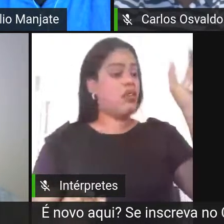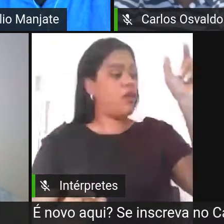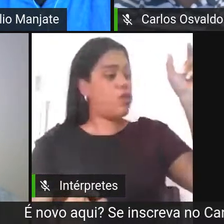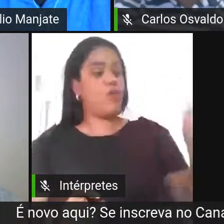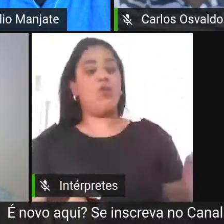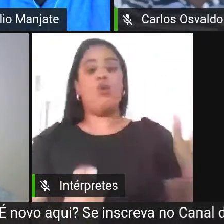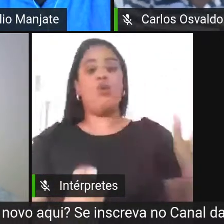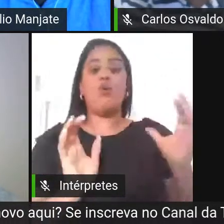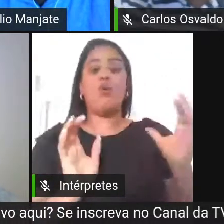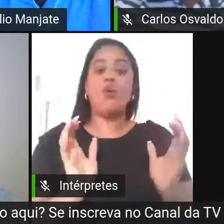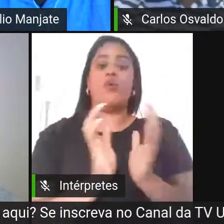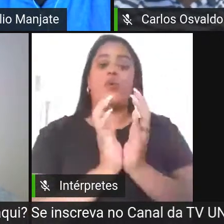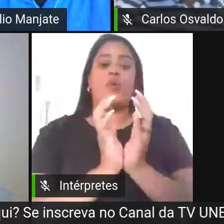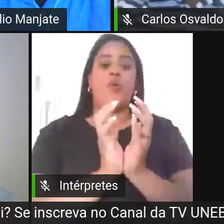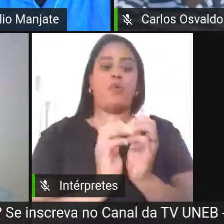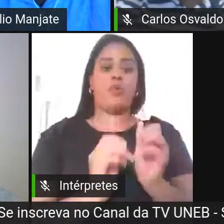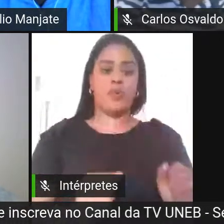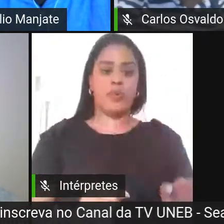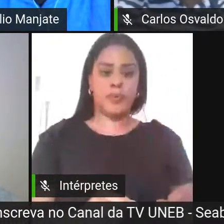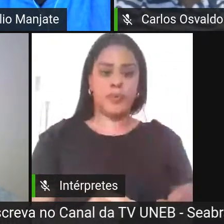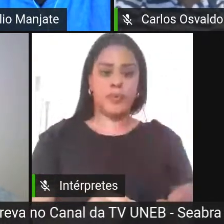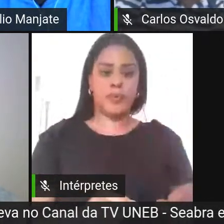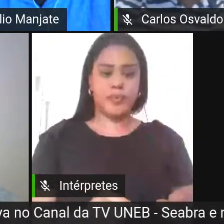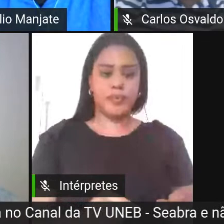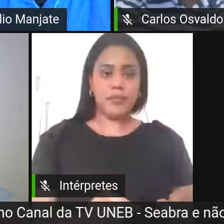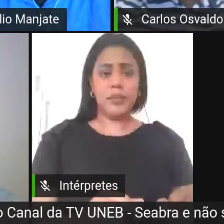é como se as pessoas não existissem, mas essas pessoas existem, estão a